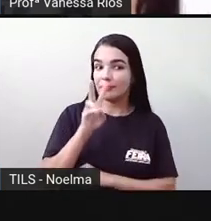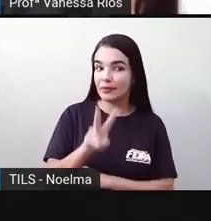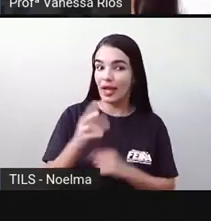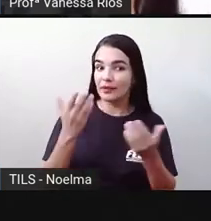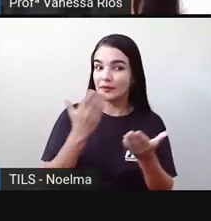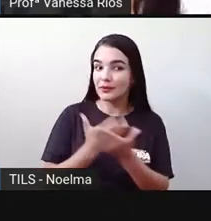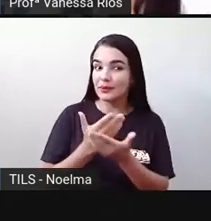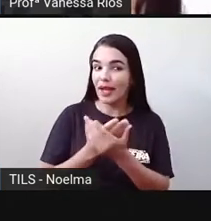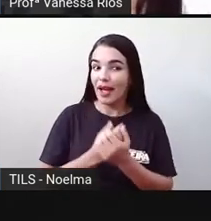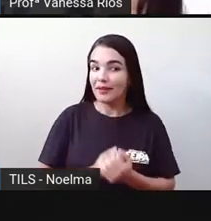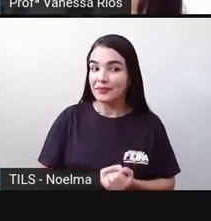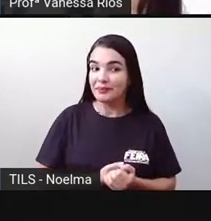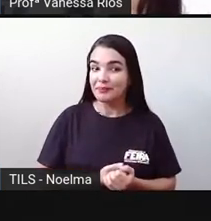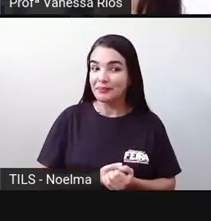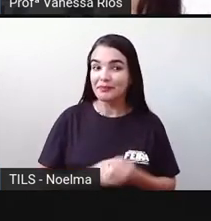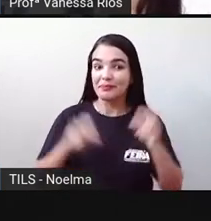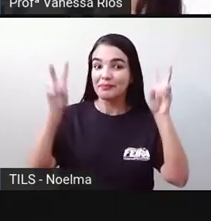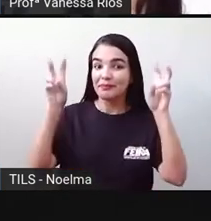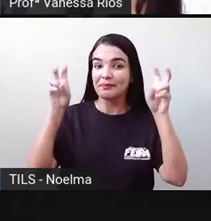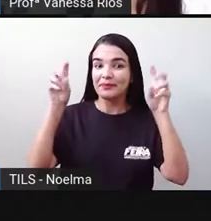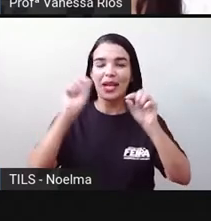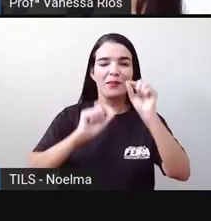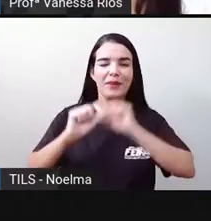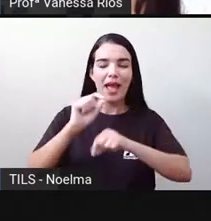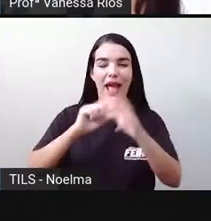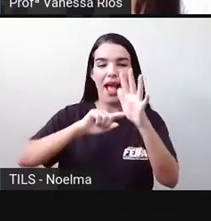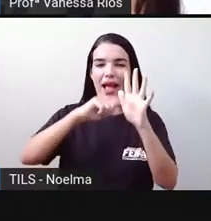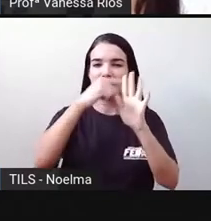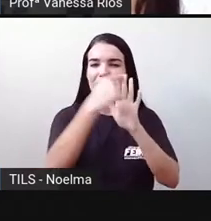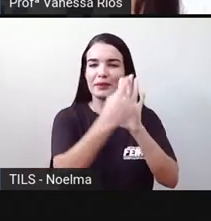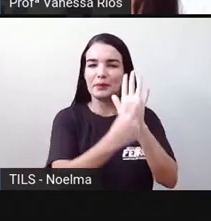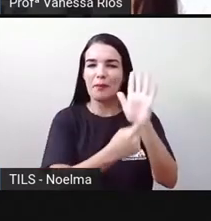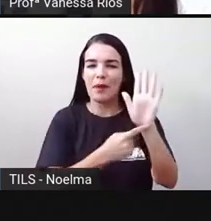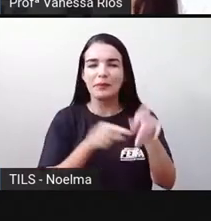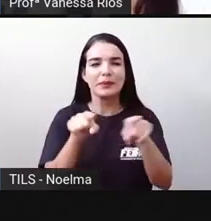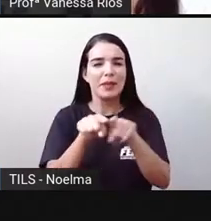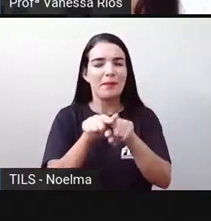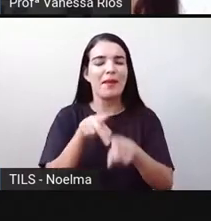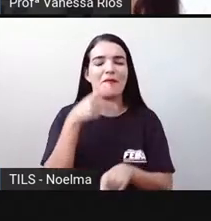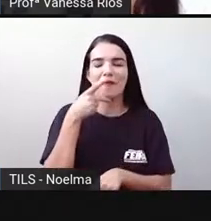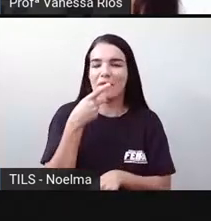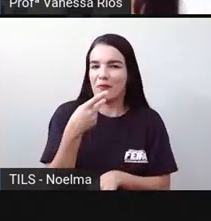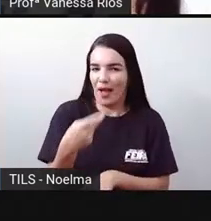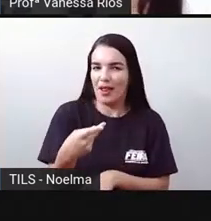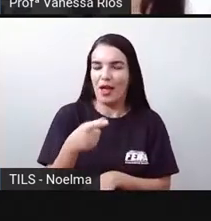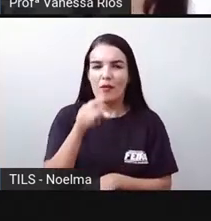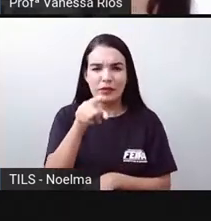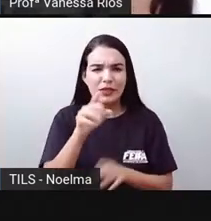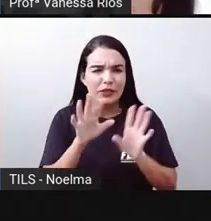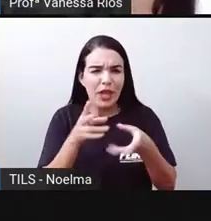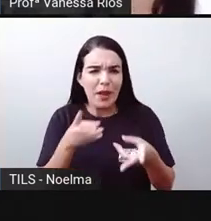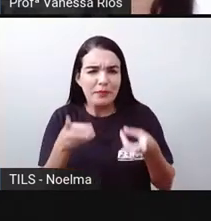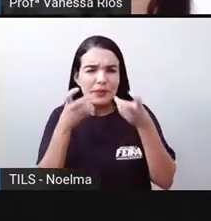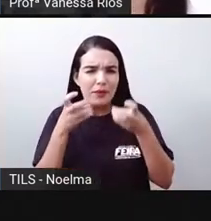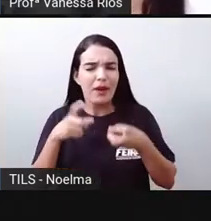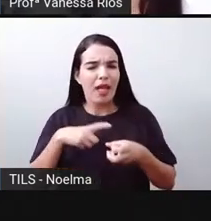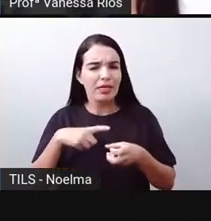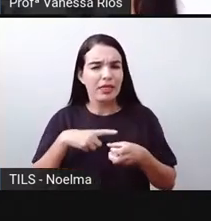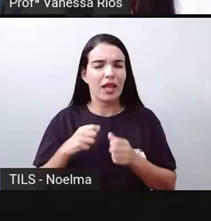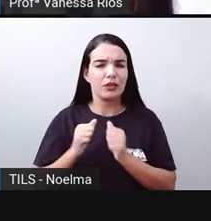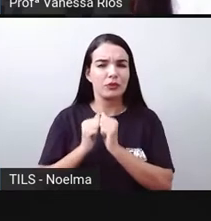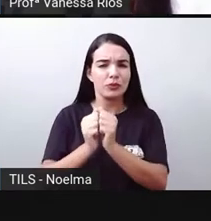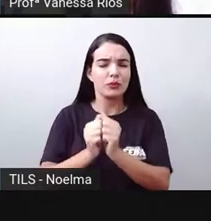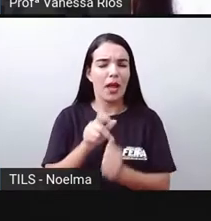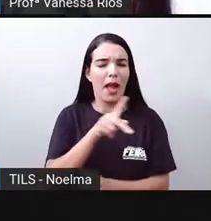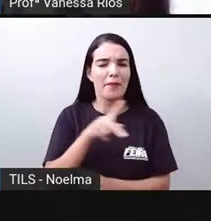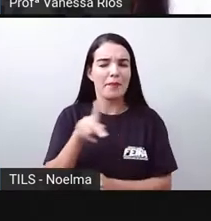nós vamos estudar sobre as mãos também falam. Vocês observaram aí que a Pró